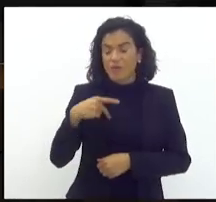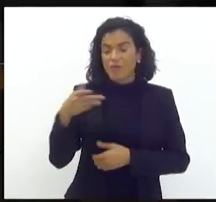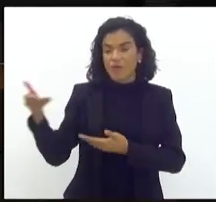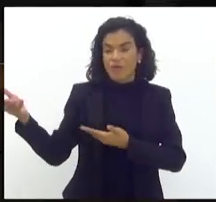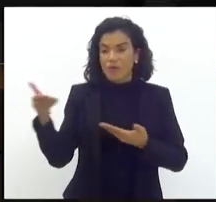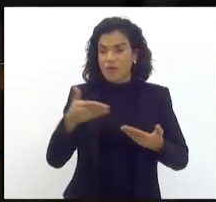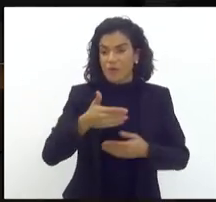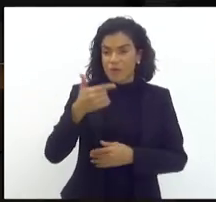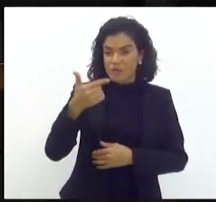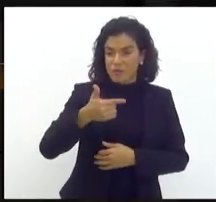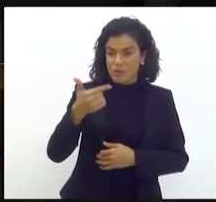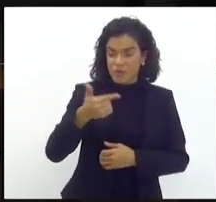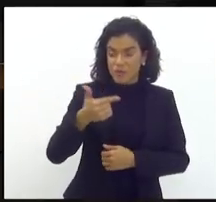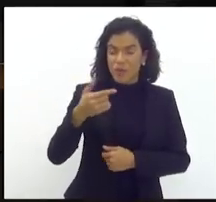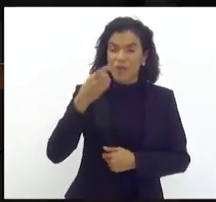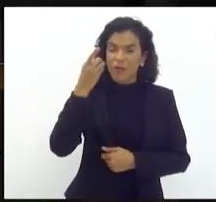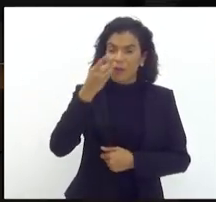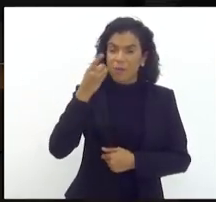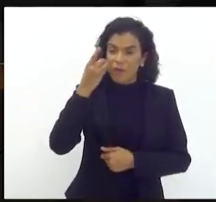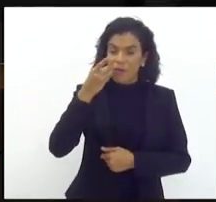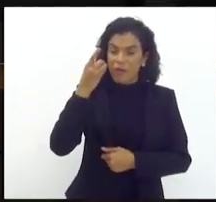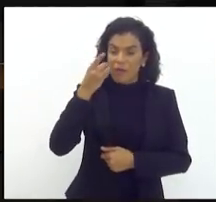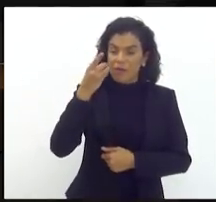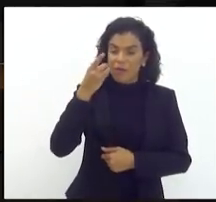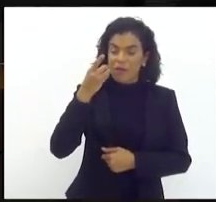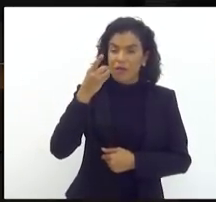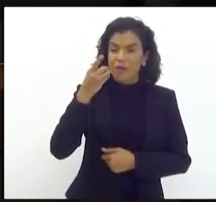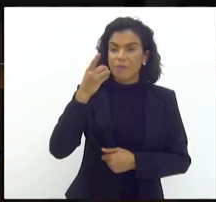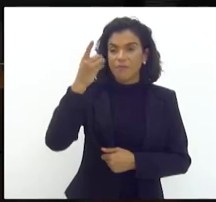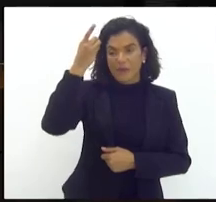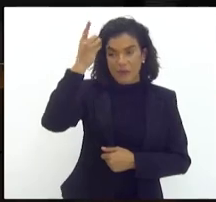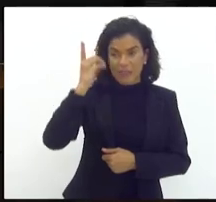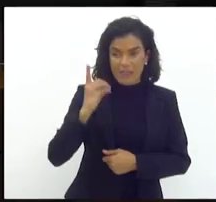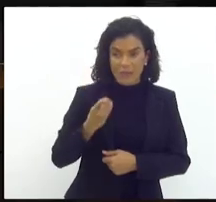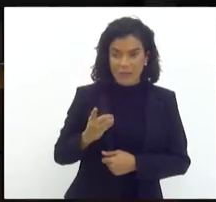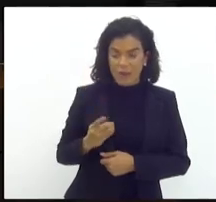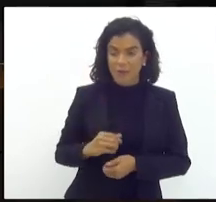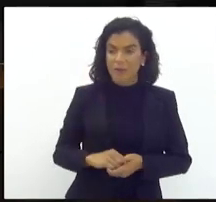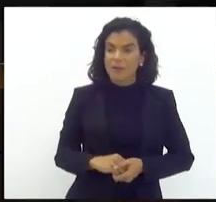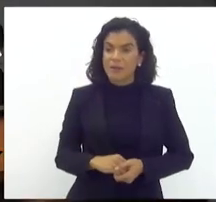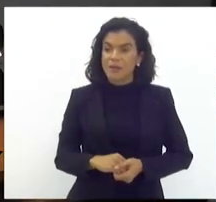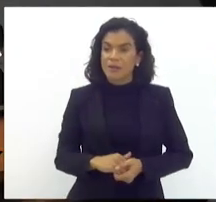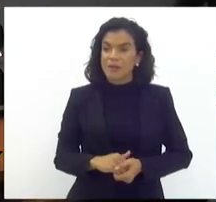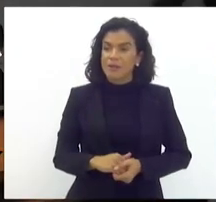orador escrito que é a deputada Dani Balbi